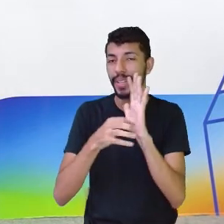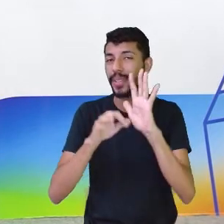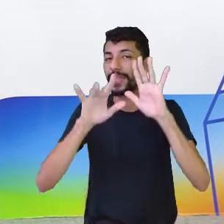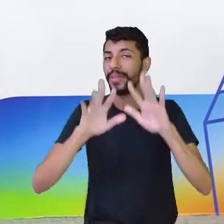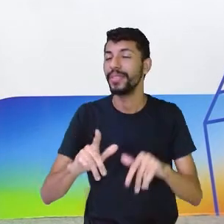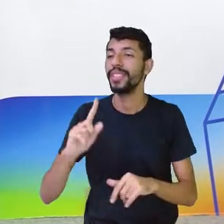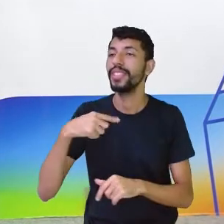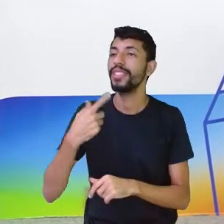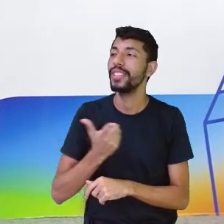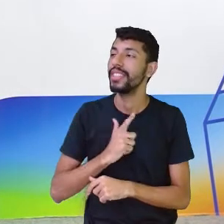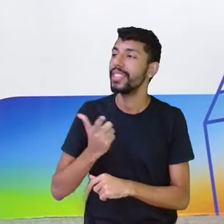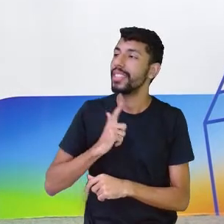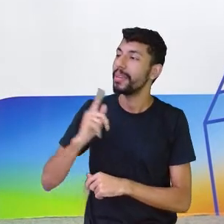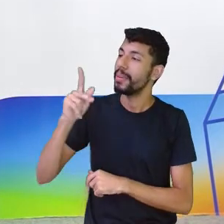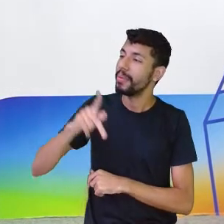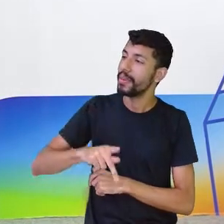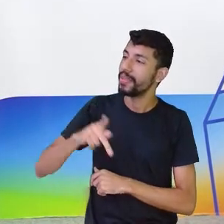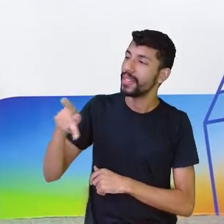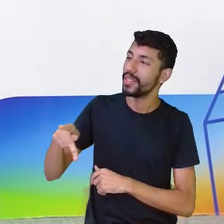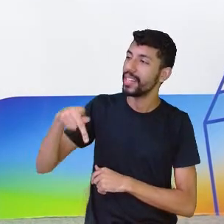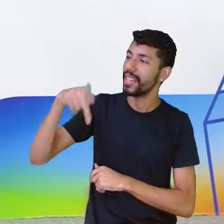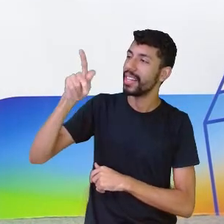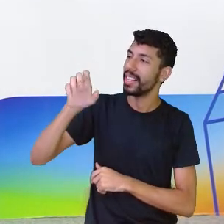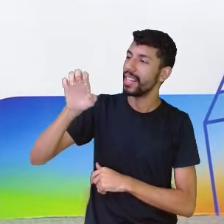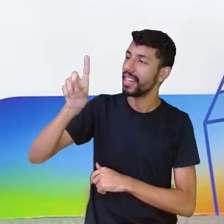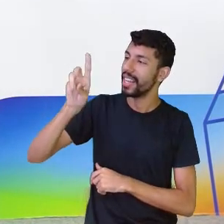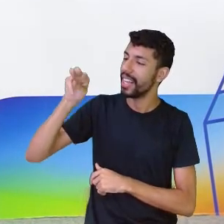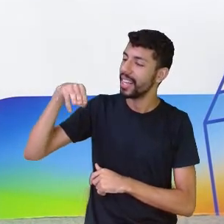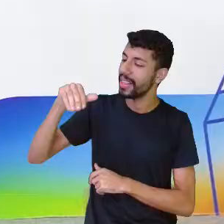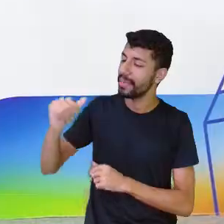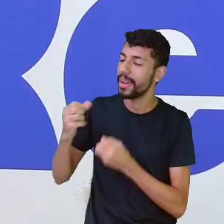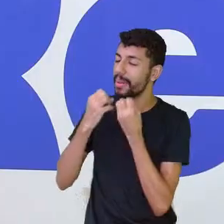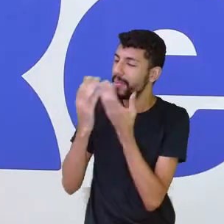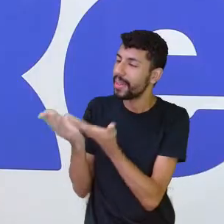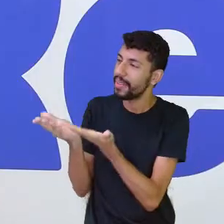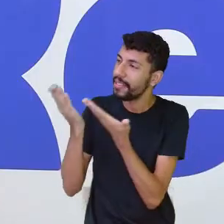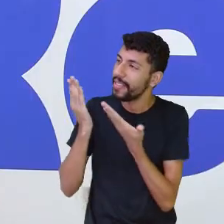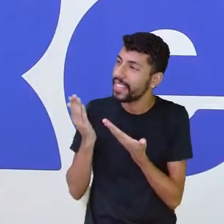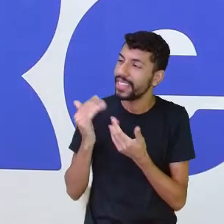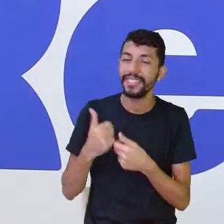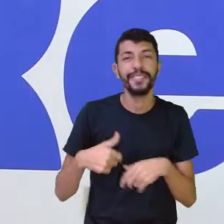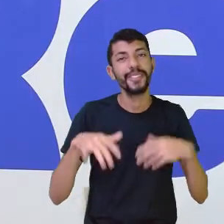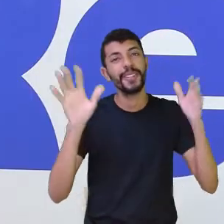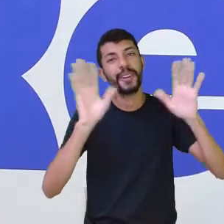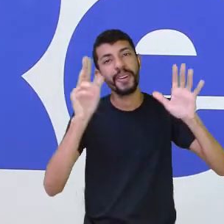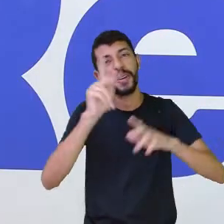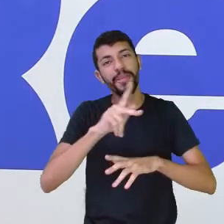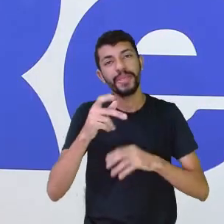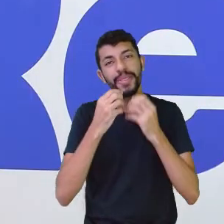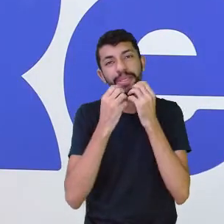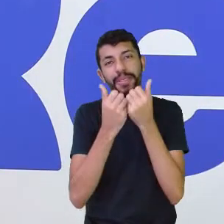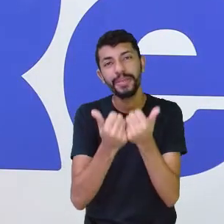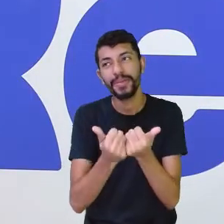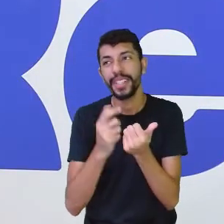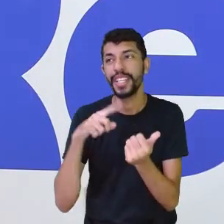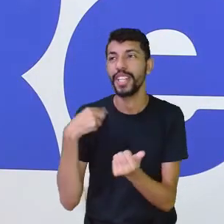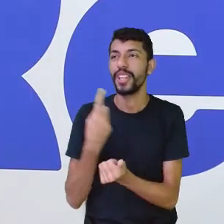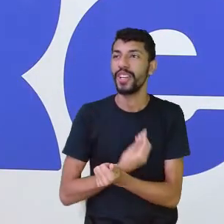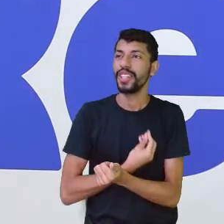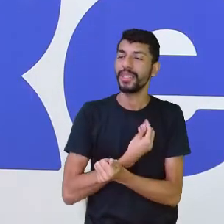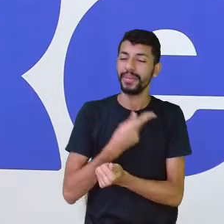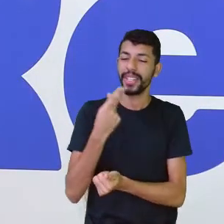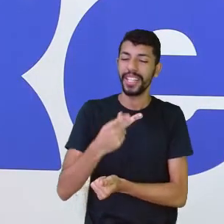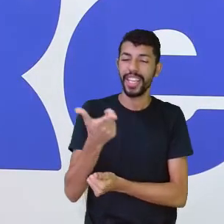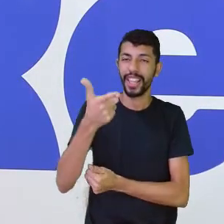nós temos a professora Kedma. Seja bem-vinda. E aí, professor, tudo bem? Tudo certinho. Estamos aqui